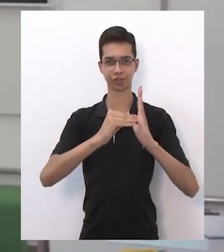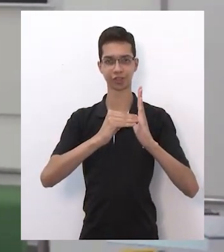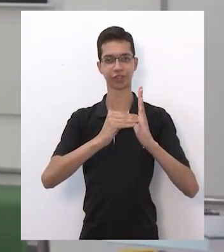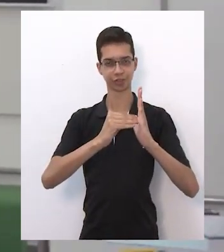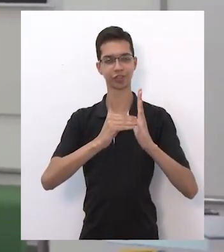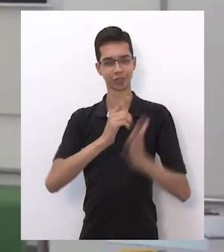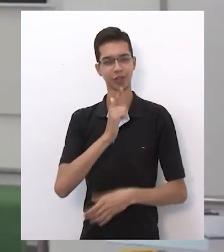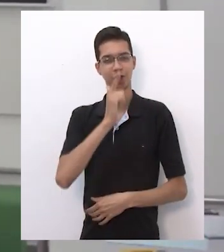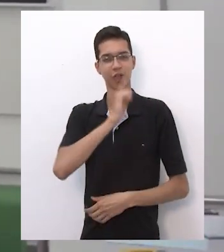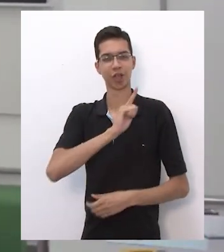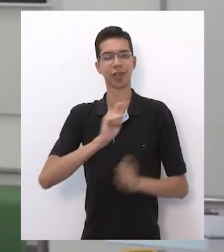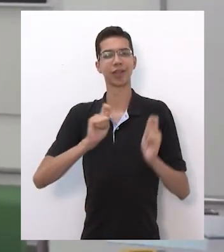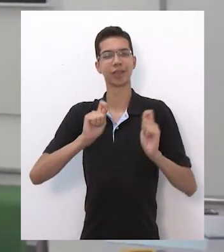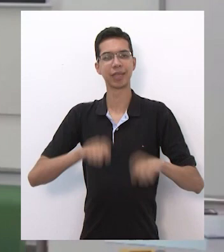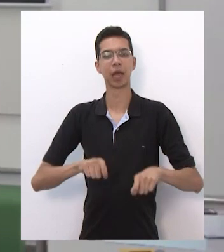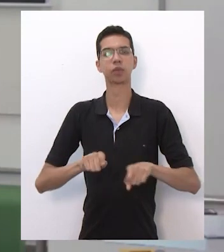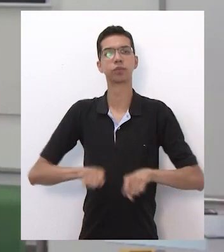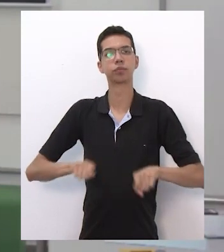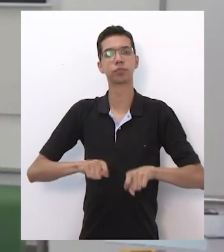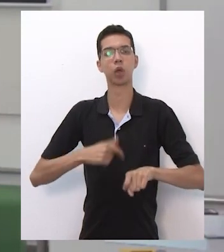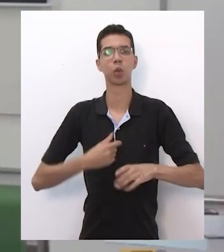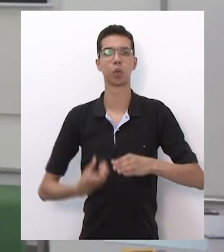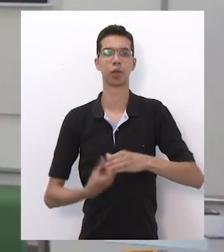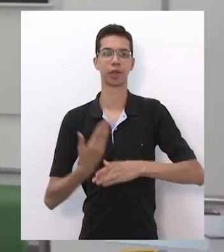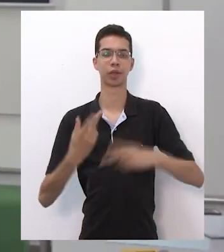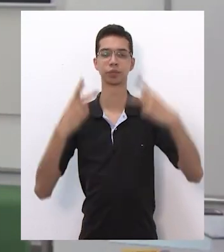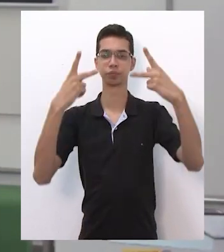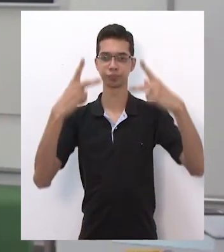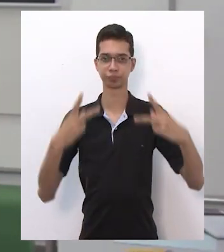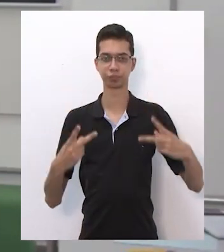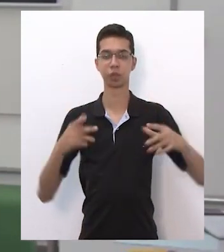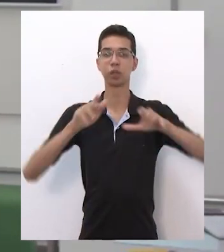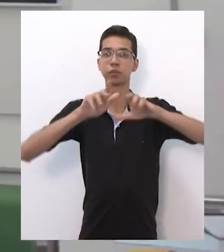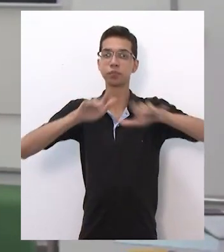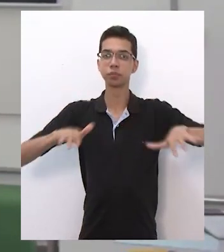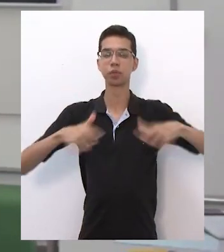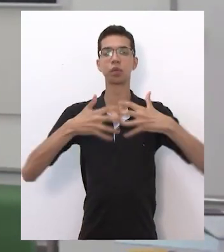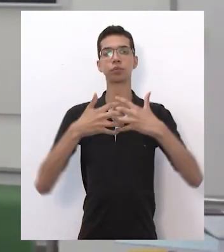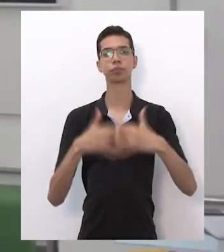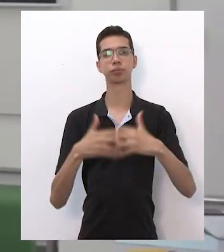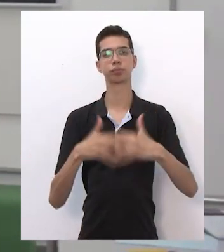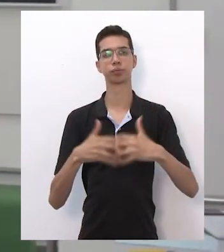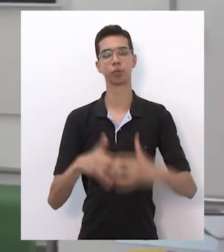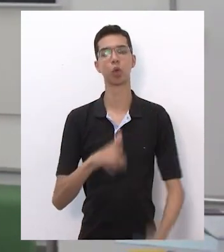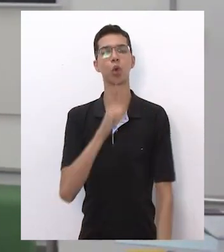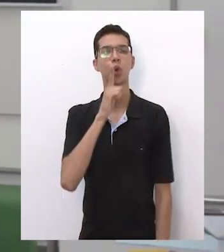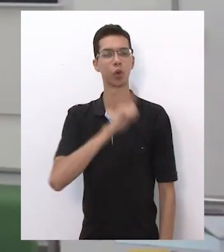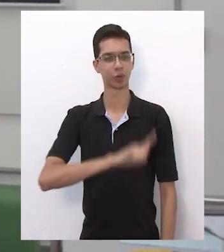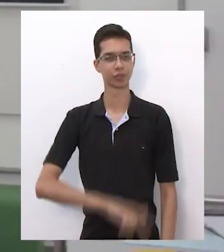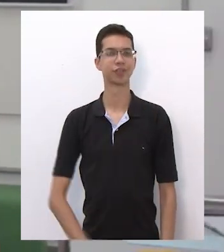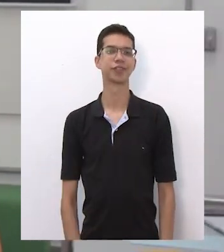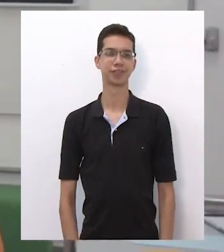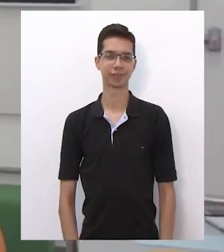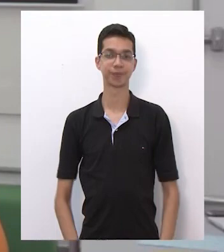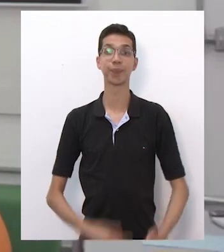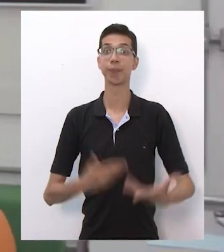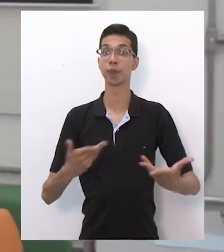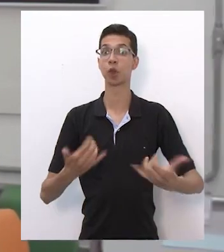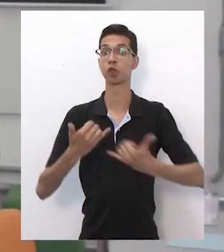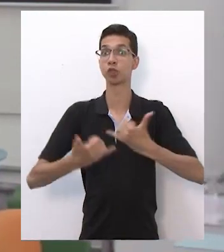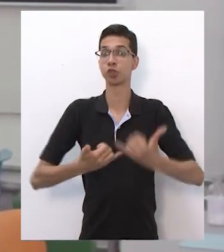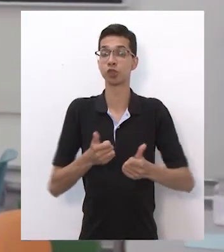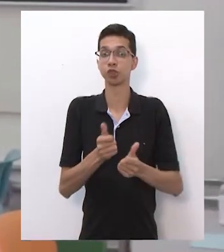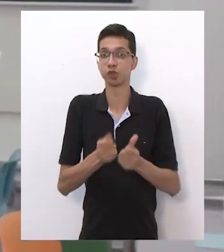Eu consigo criar um bloco de comandos para que a máquina execute. Basicamente, então, esses